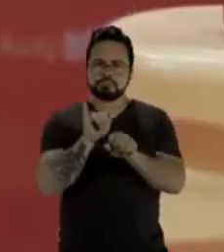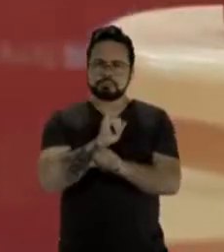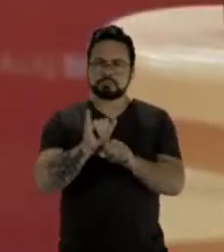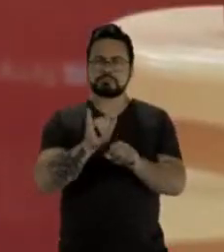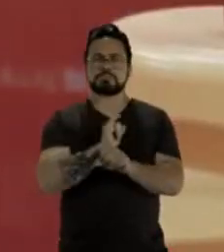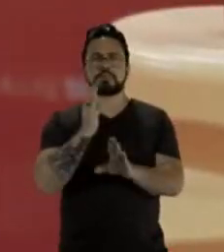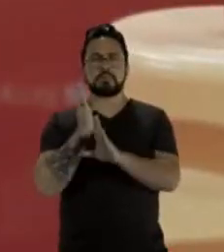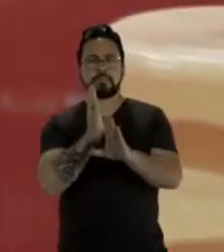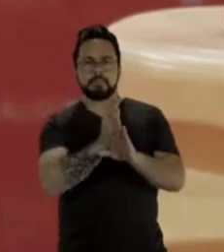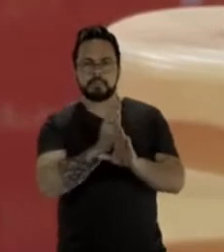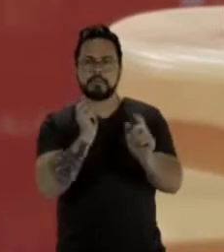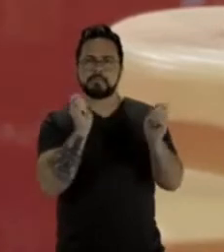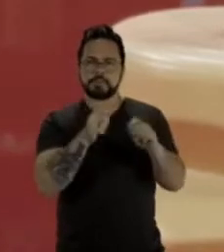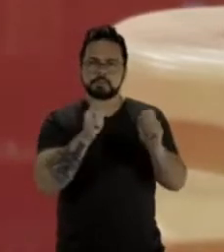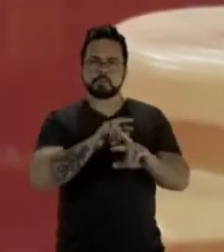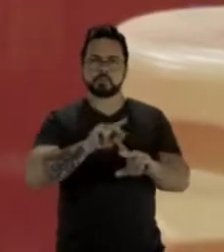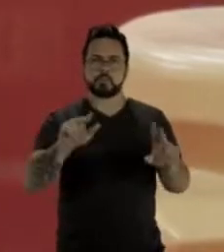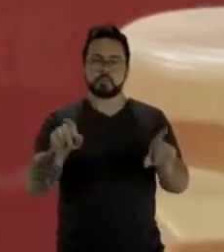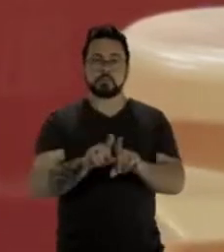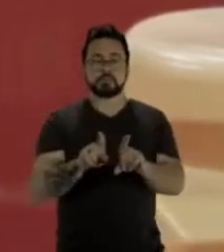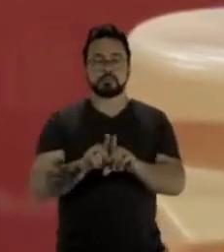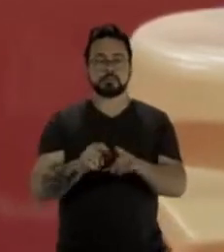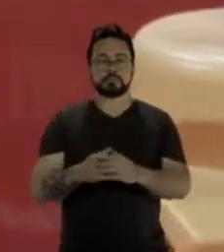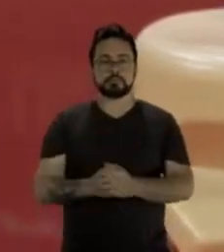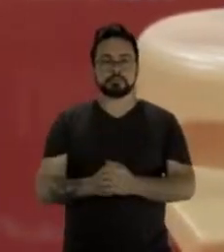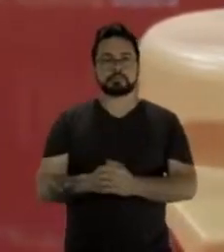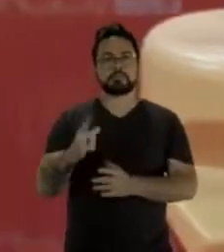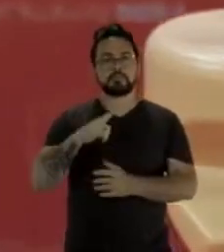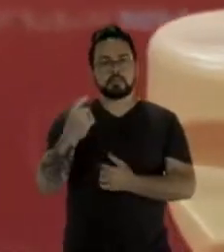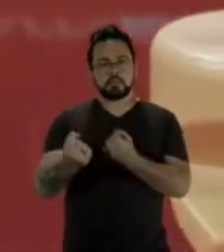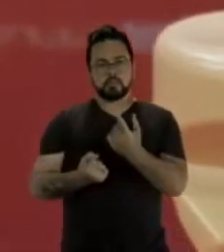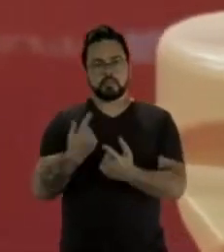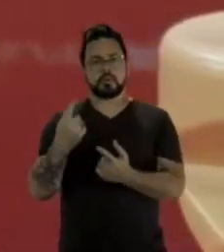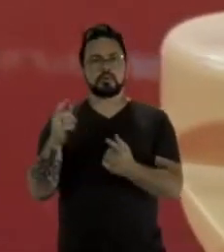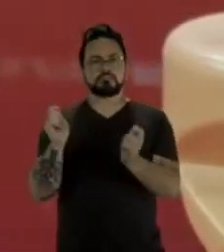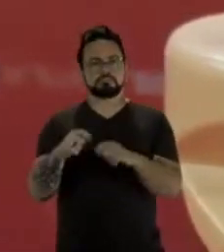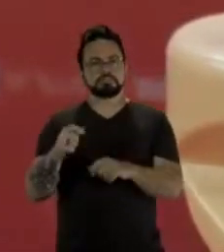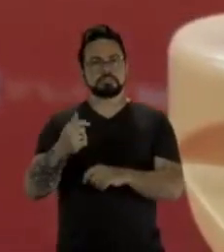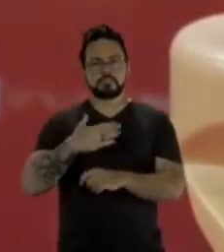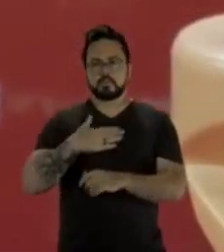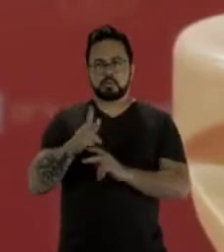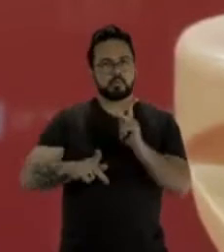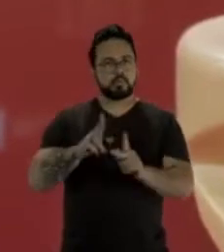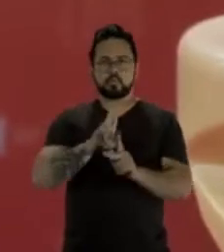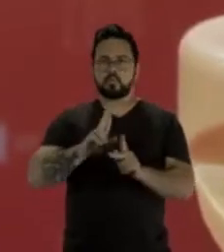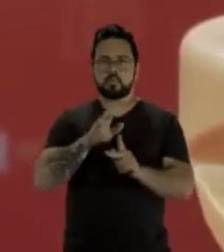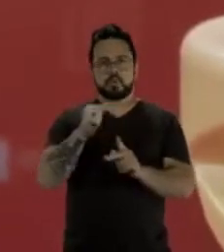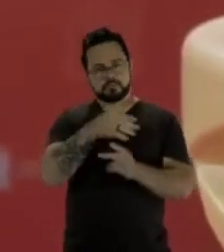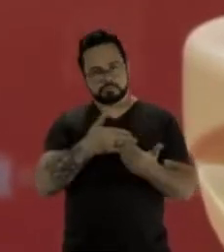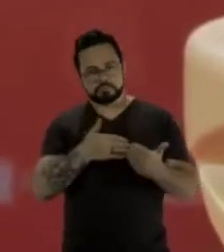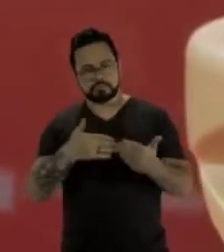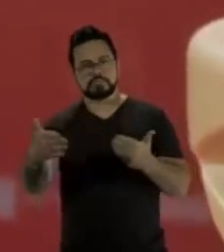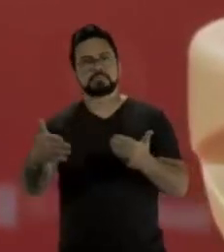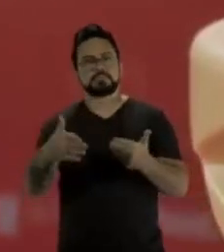acaba descobrindo muitas possibilidades, né? São coisas que existem algumas possibilidades, inclusive, que meu povo não usava e que começou a usar a partir disso,